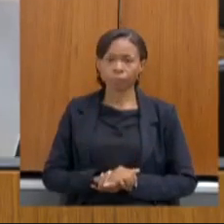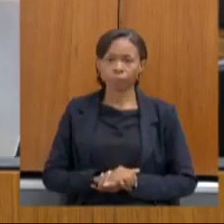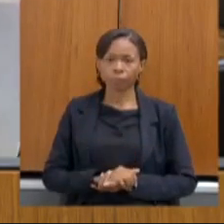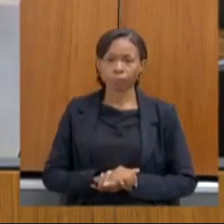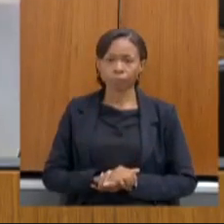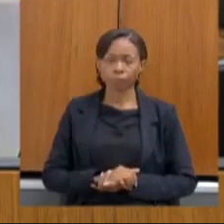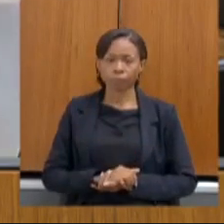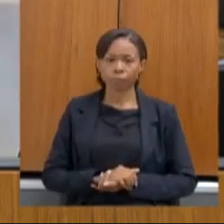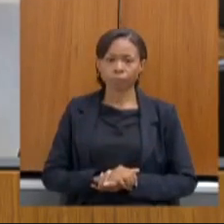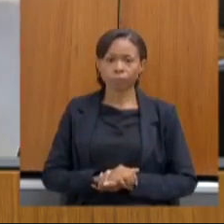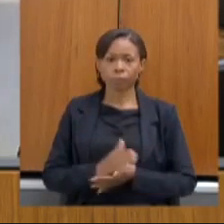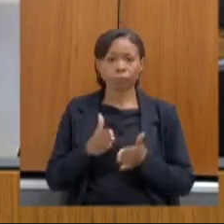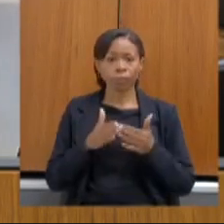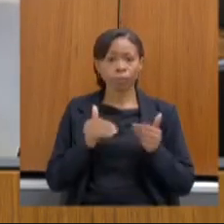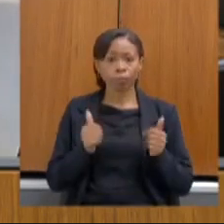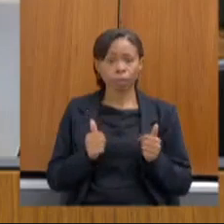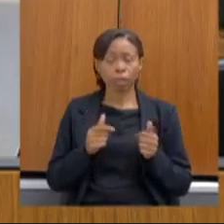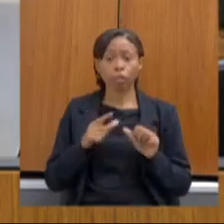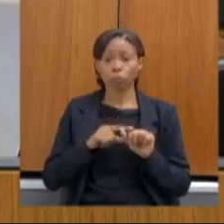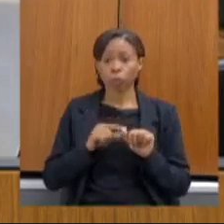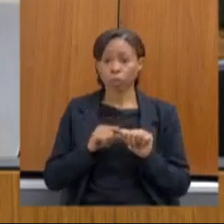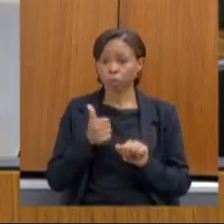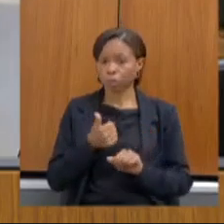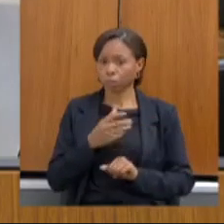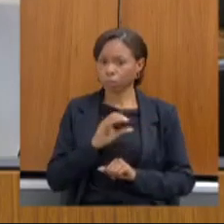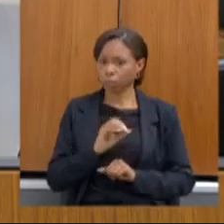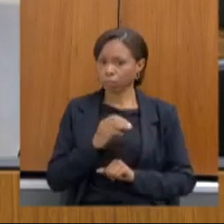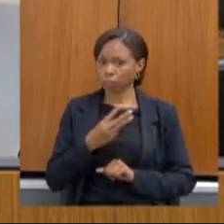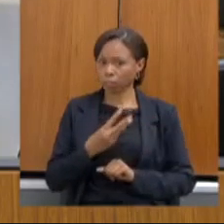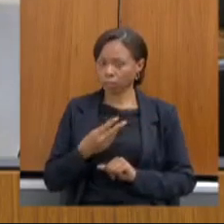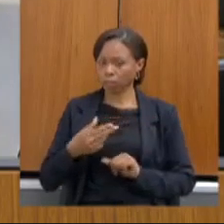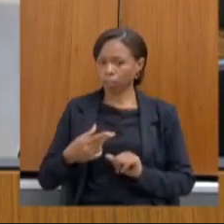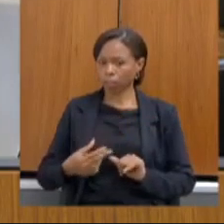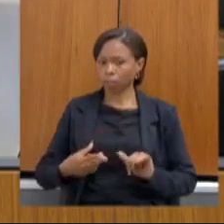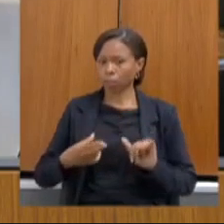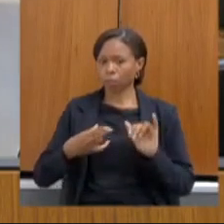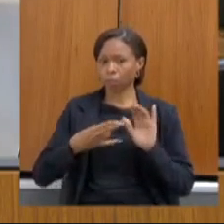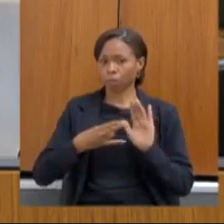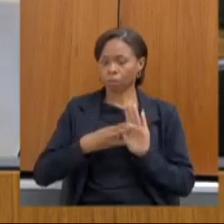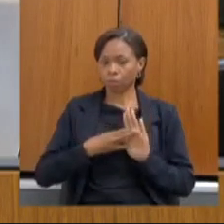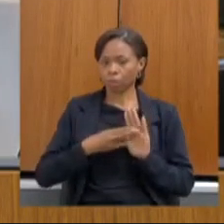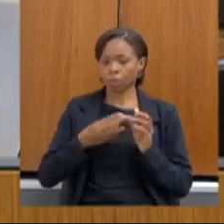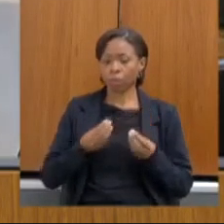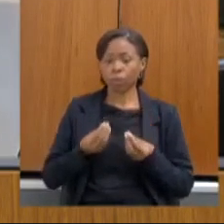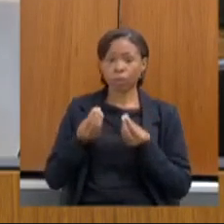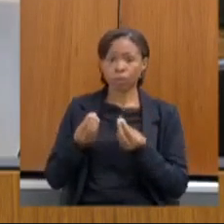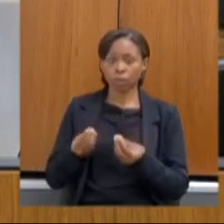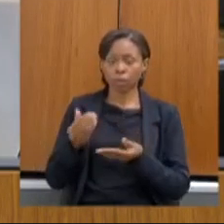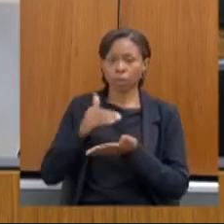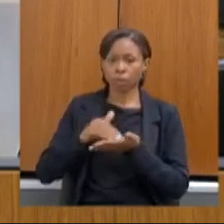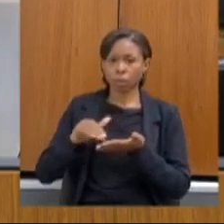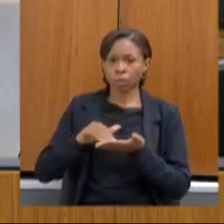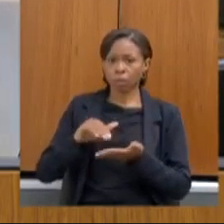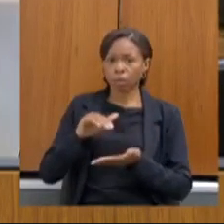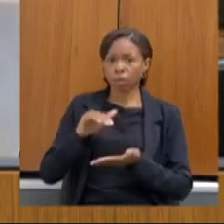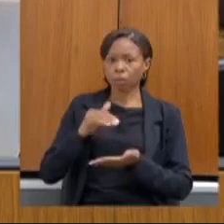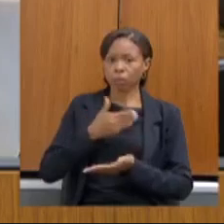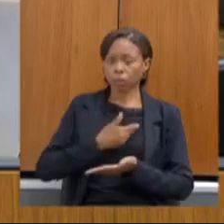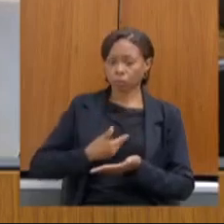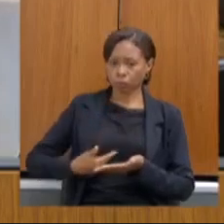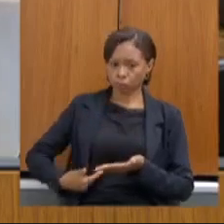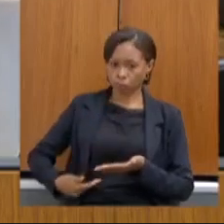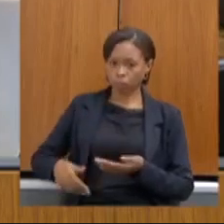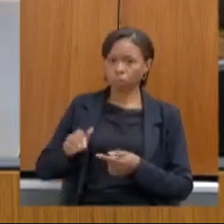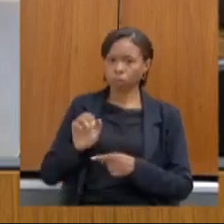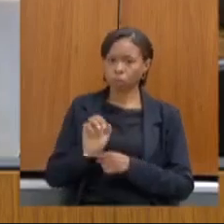deputada que este subscreve requer a vossa excelência nos termos do artigo 103 do Regimento Interno seja encaminhada à secretaria de estado de governo cegov e a